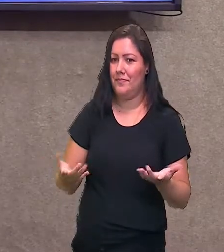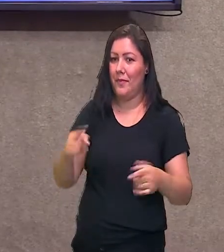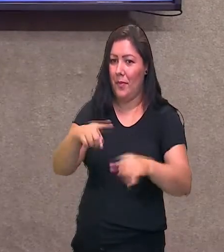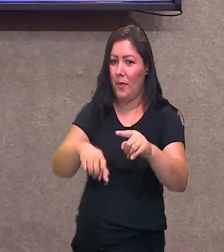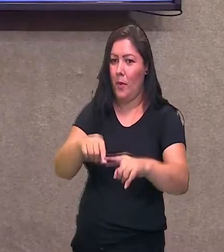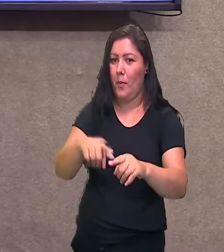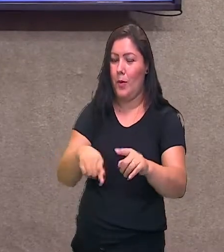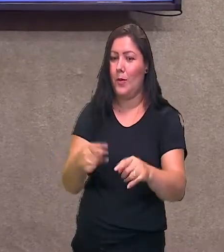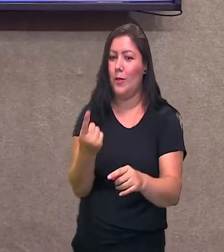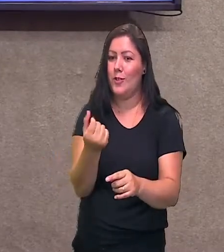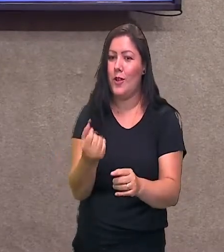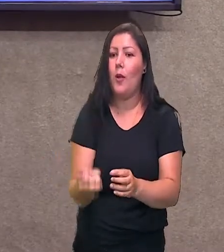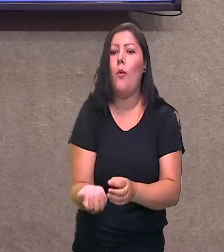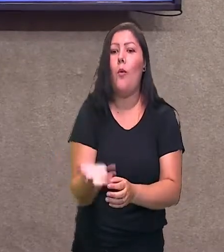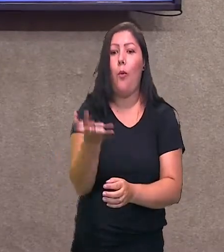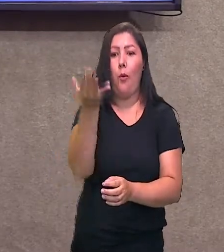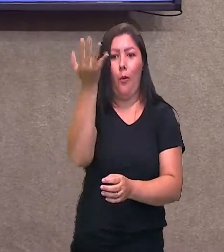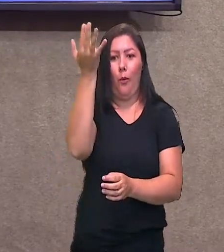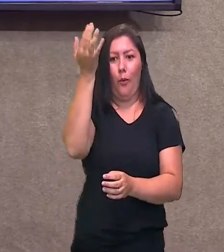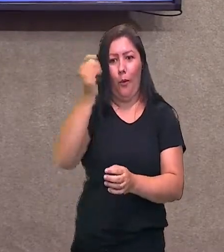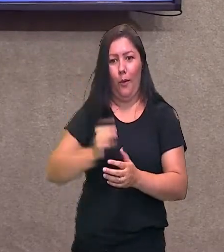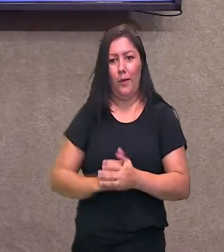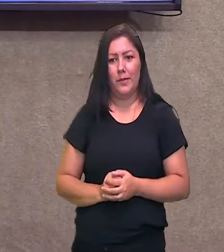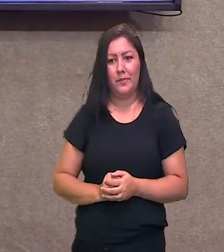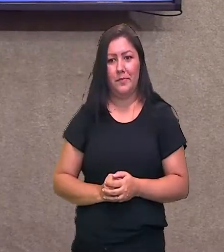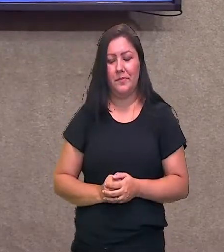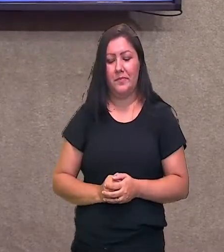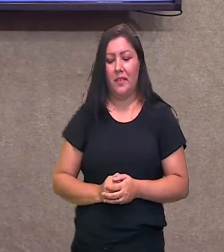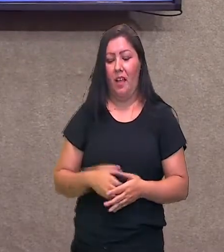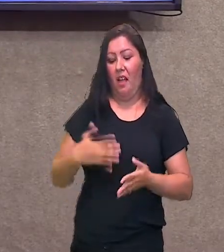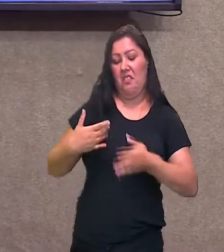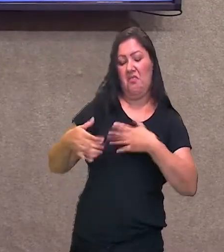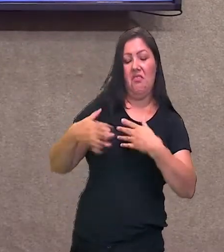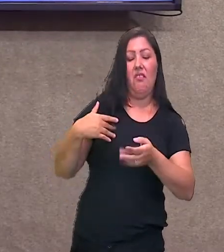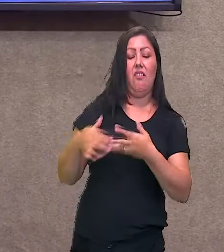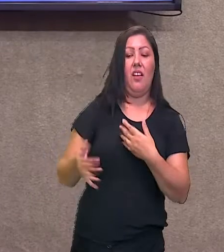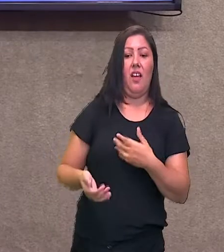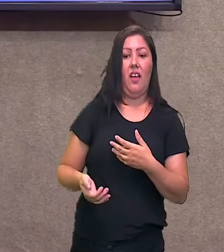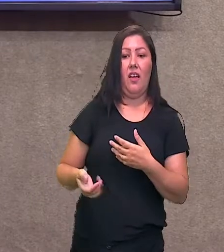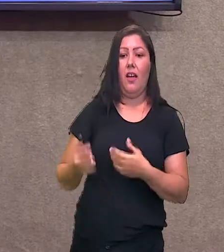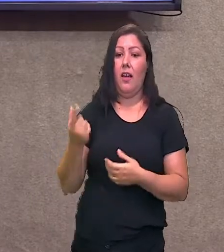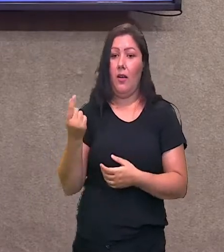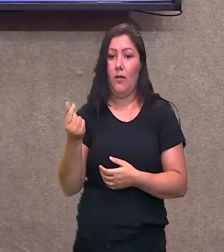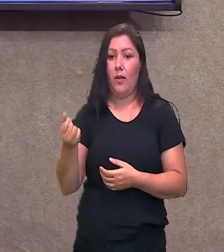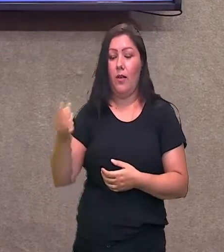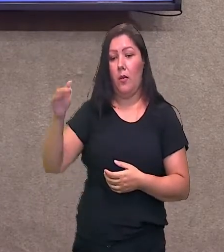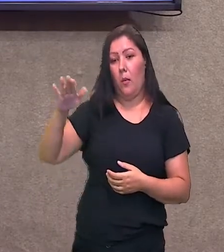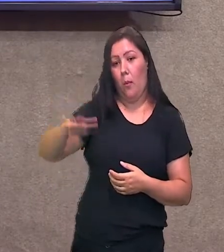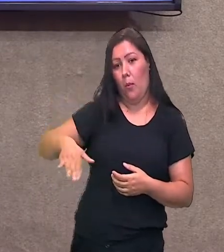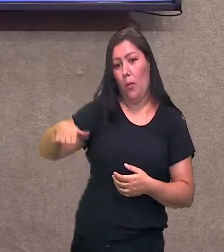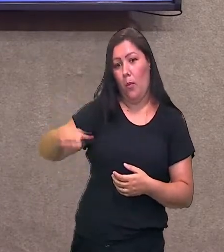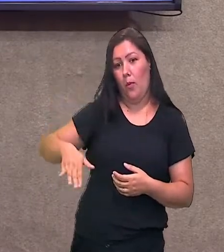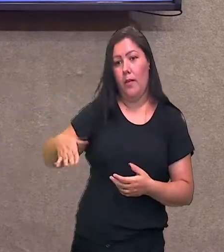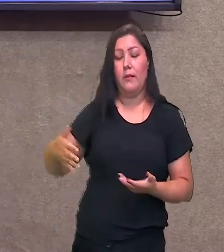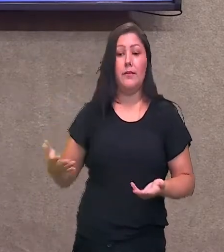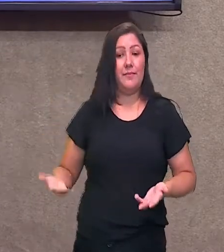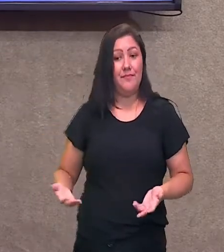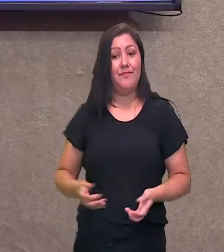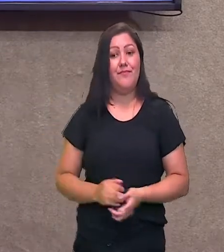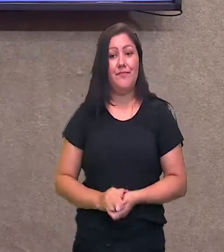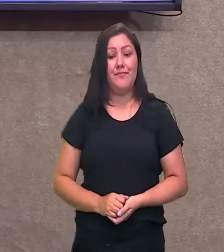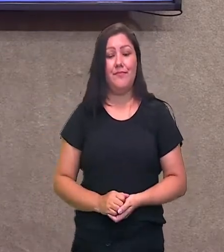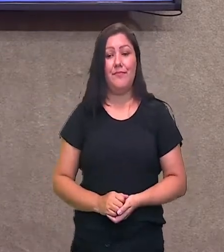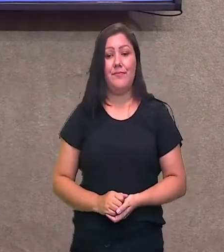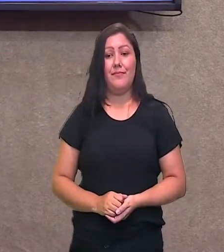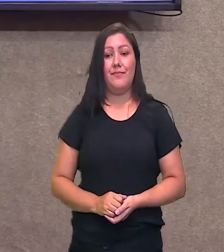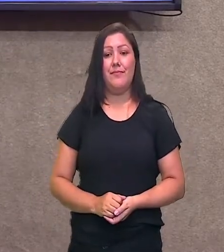Quando não tem muito interesse, a tendência é o quê? O preço baixar. Essa é a realidade. É